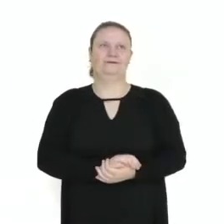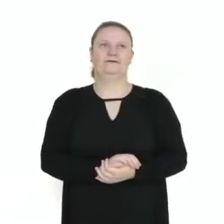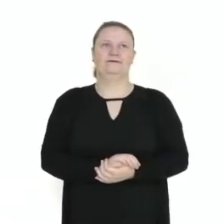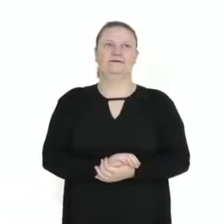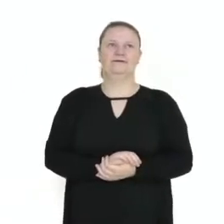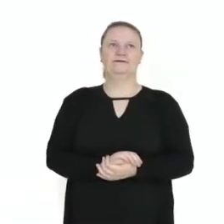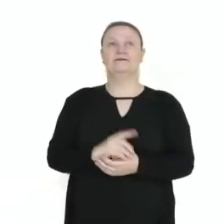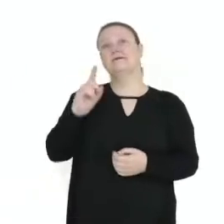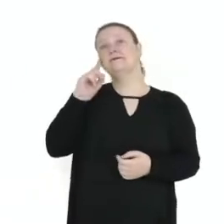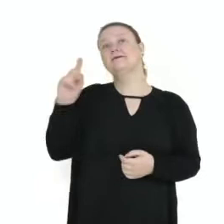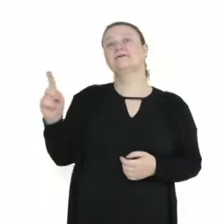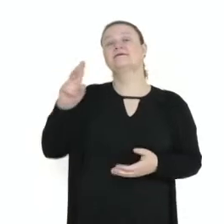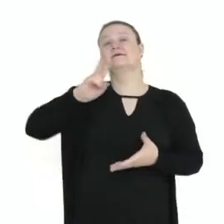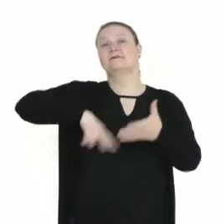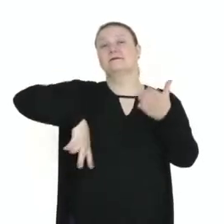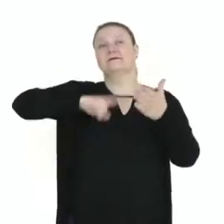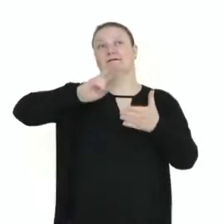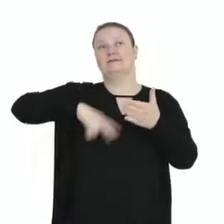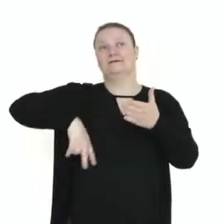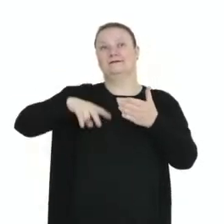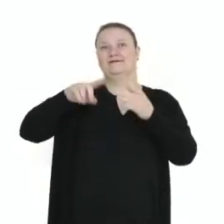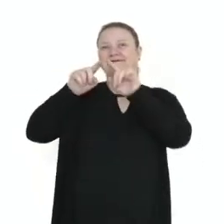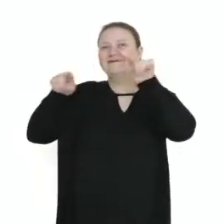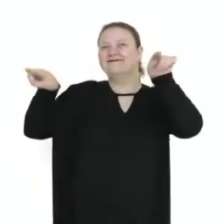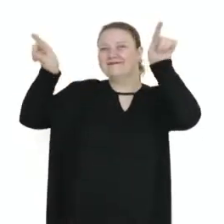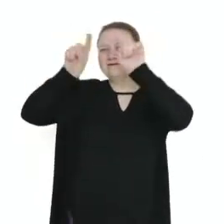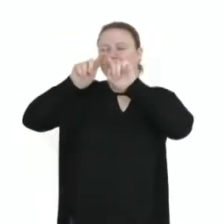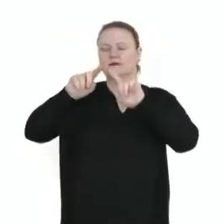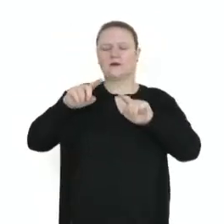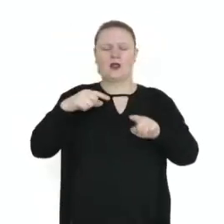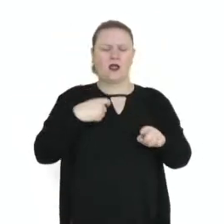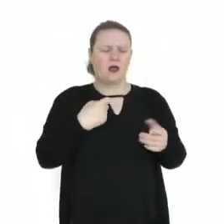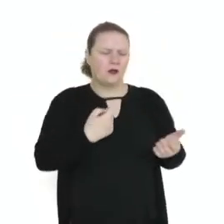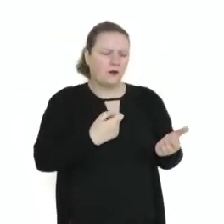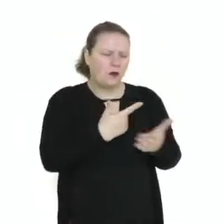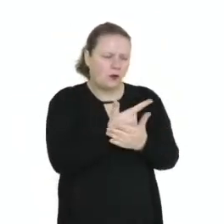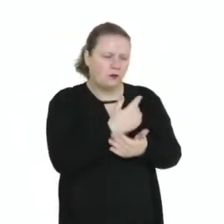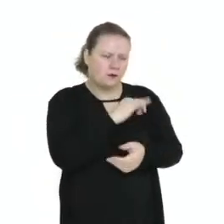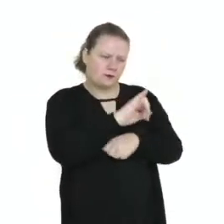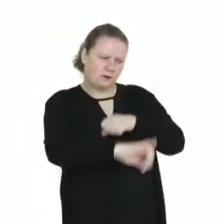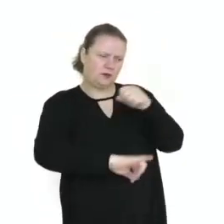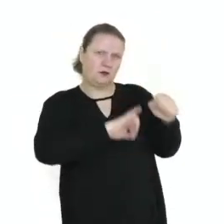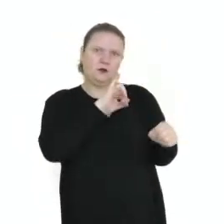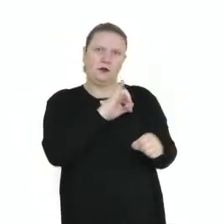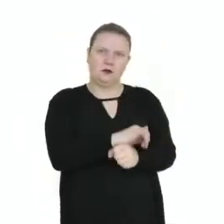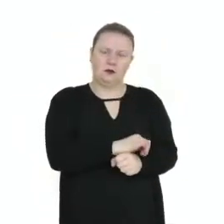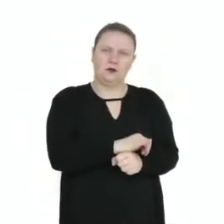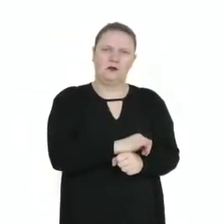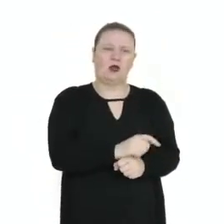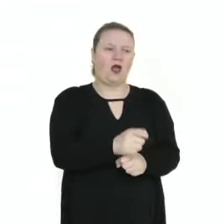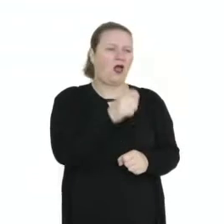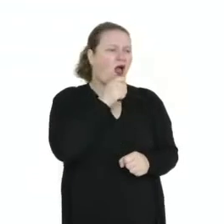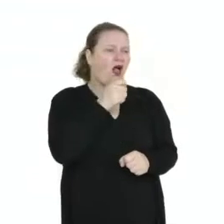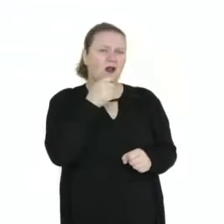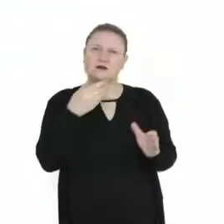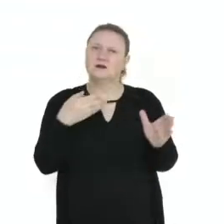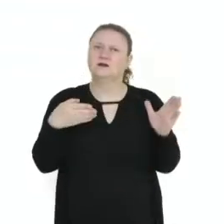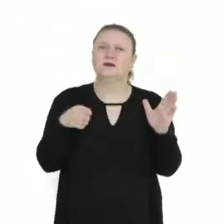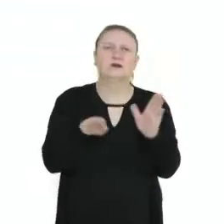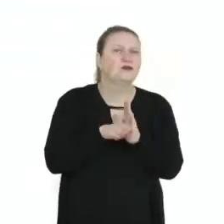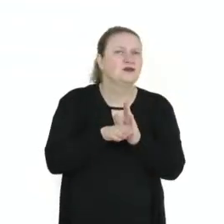Então, acompanhe aqui a leitura. Eu fiz uma compra pela internet e ainda não